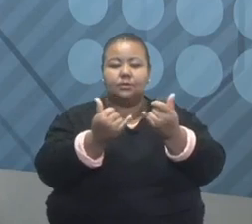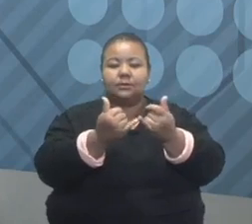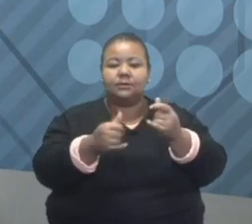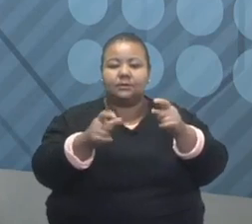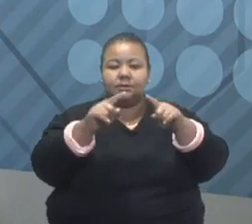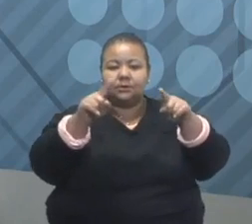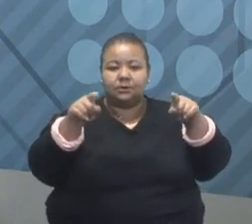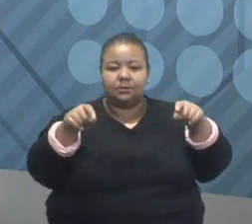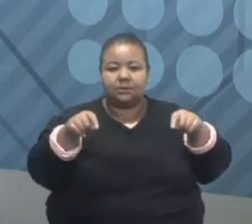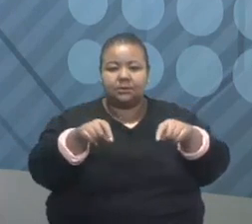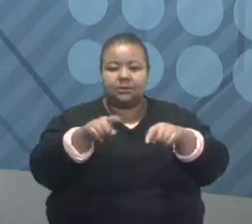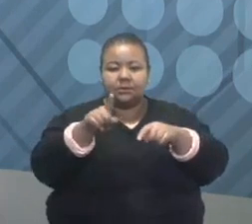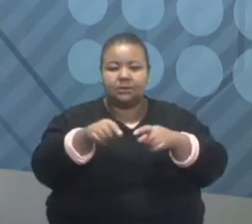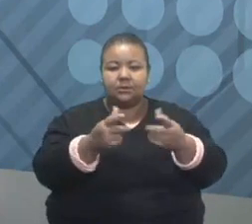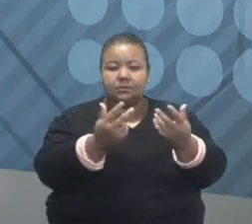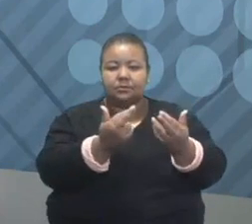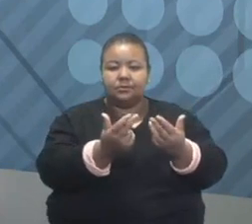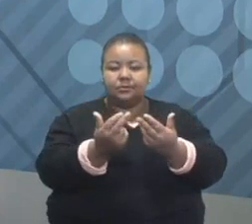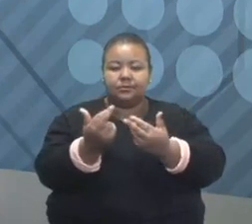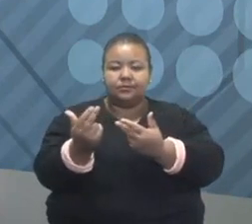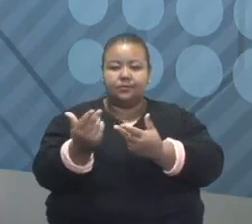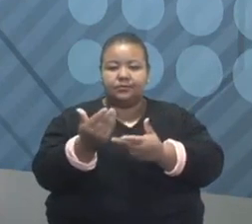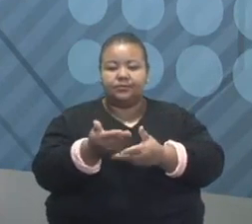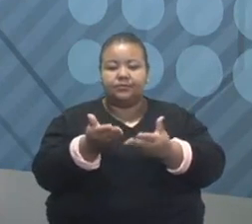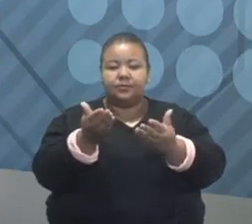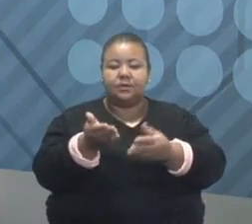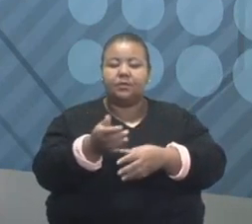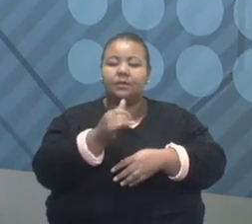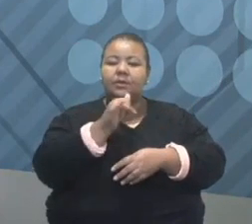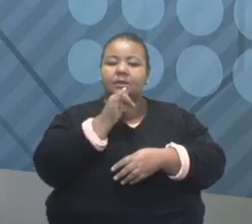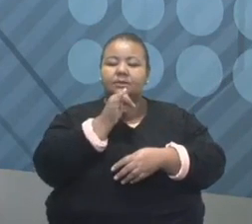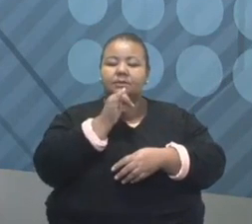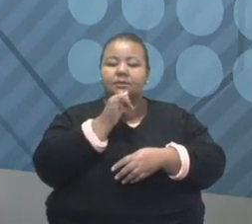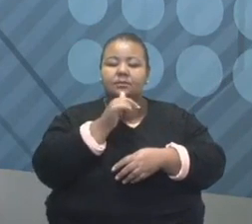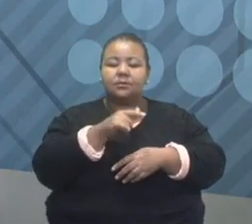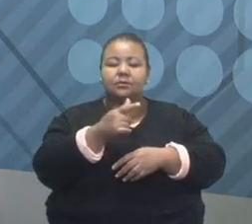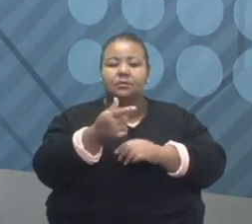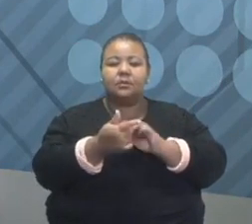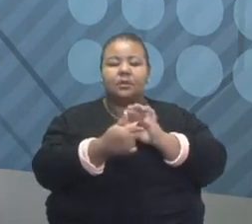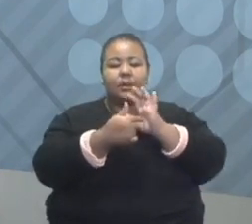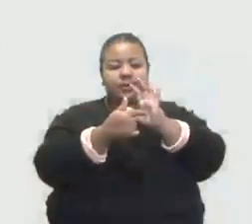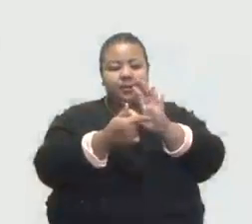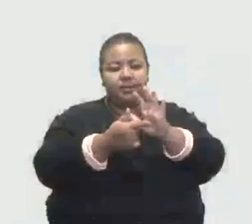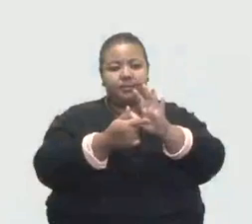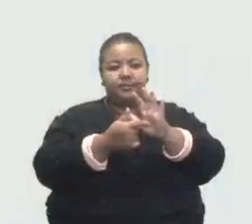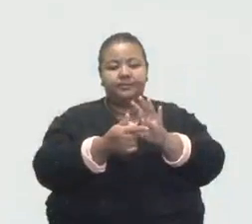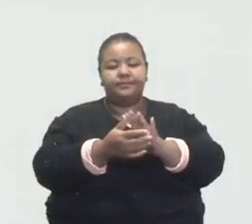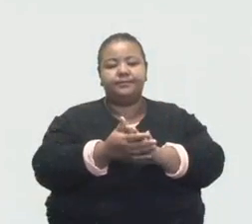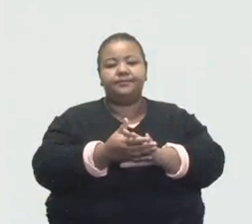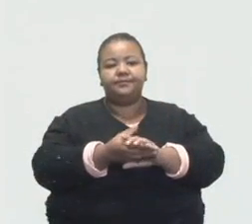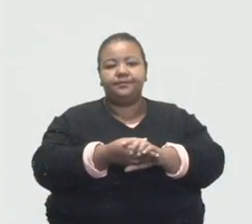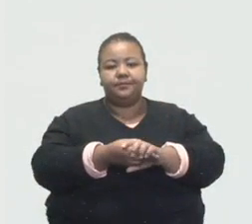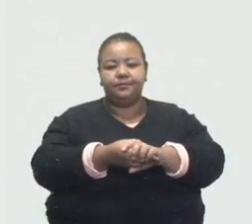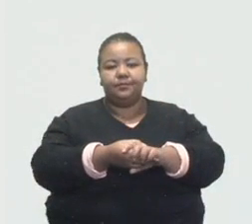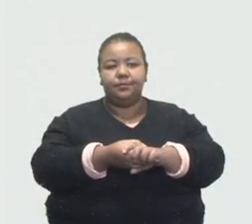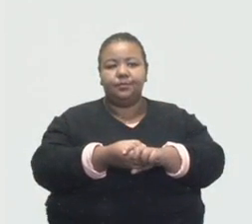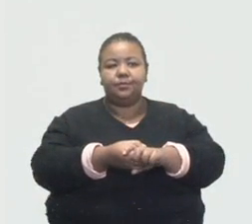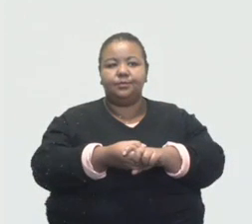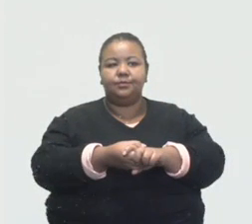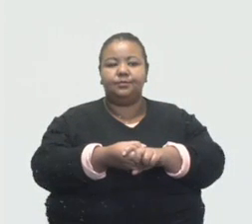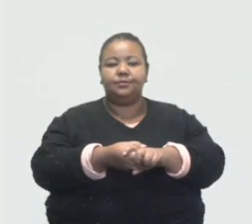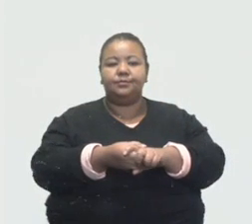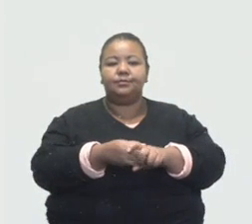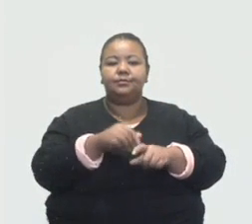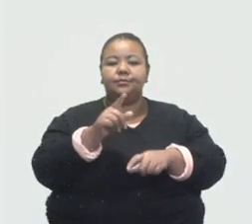aquela igualdade. Agora, nós veremos um exemplo para ilustrar essa situação. Acompanhe. Nós temos aqui